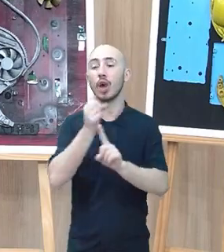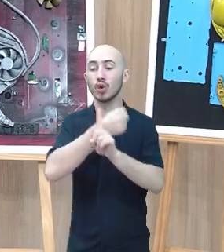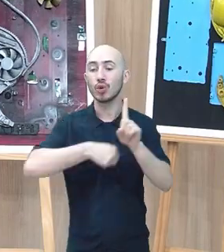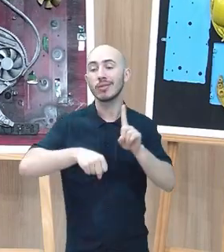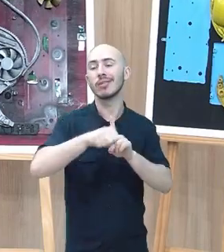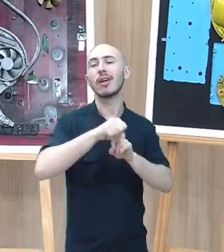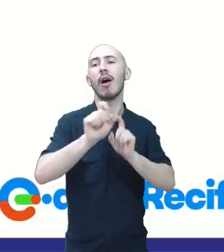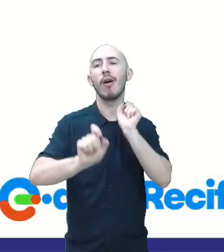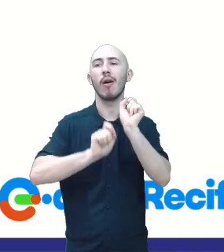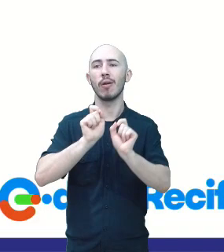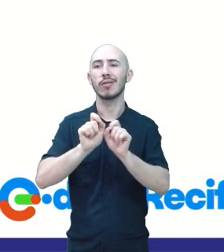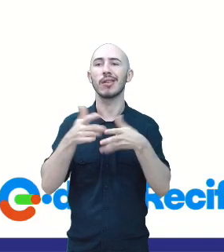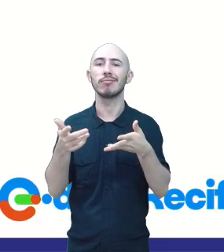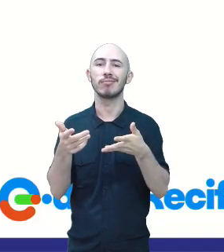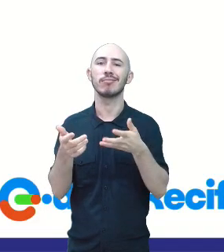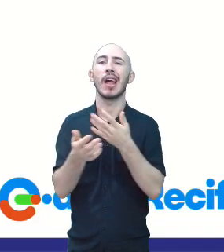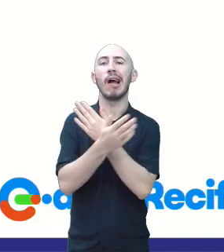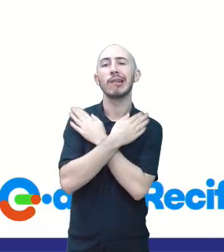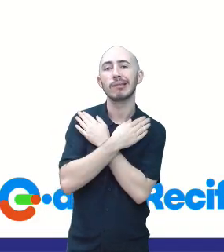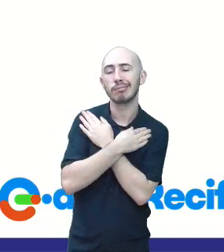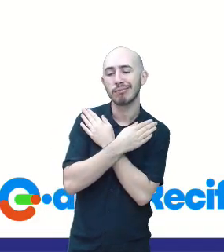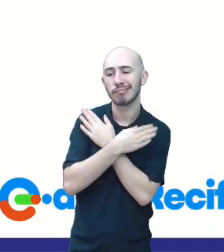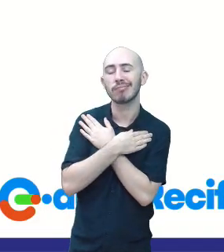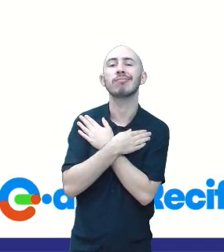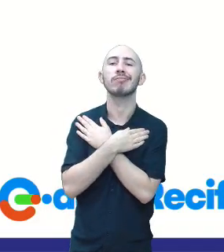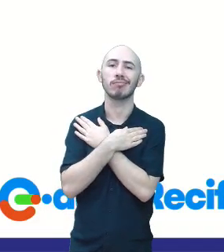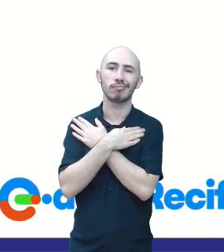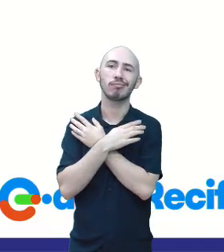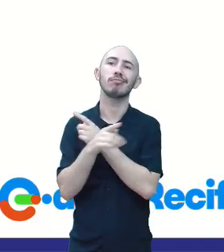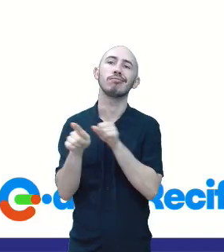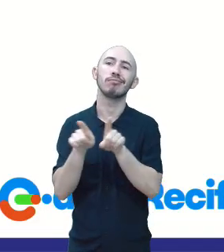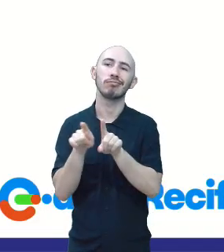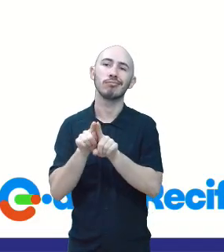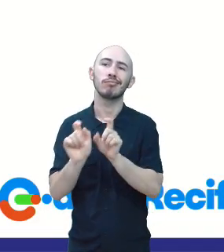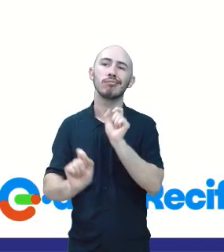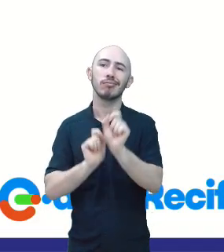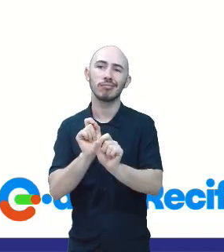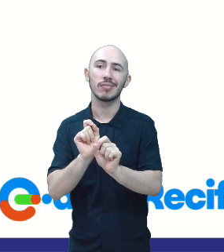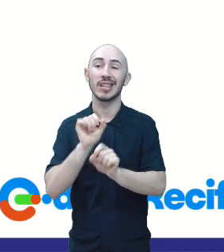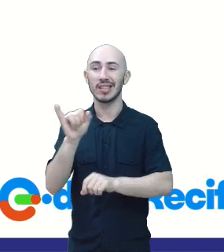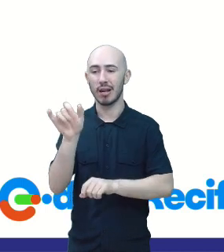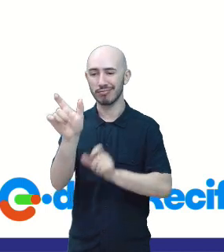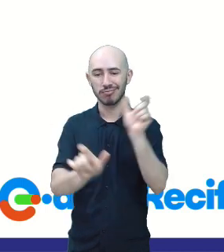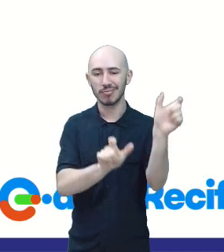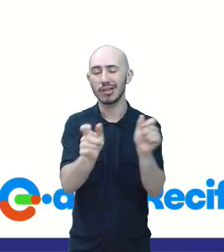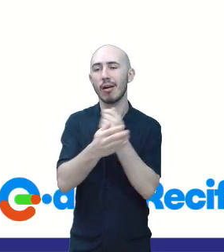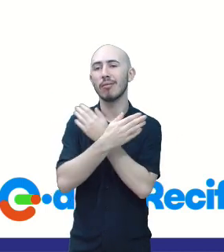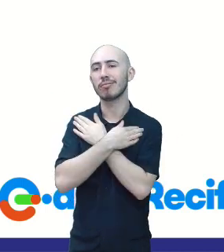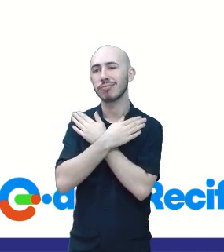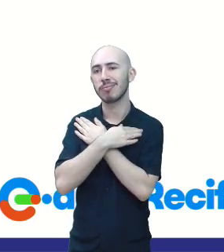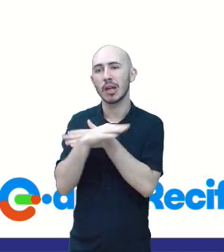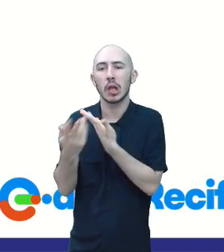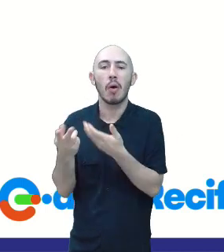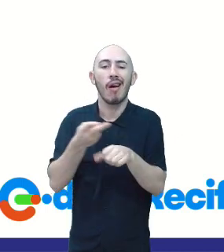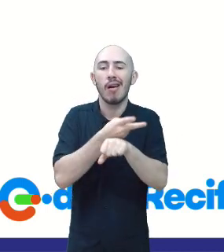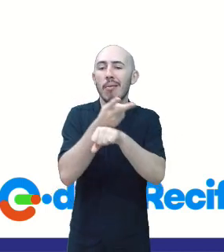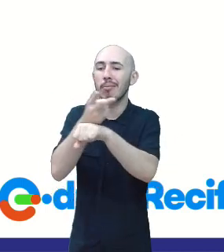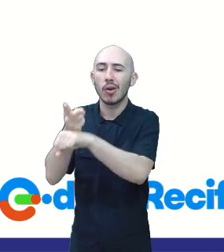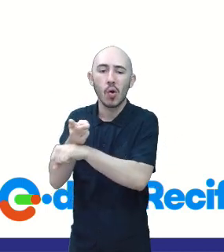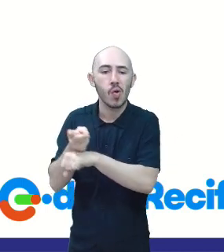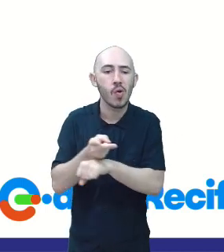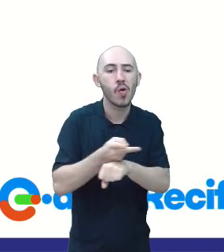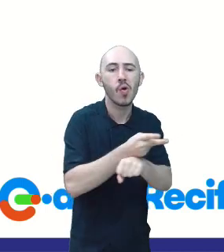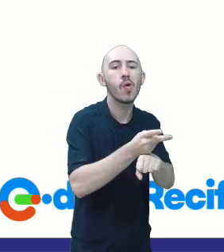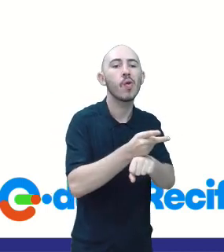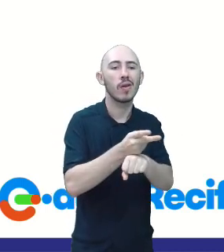né, o aumento do desemprego sem nenhuma outra alternativa, muitas pessoas procuram, né, nos lixões restos de